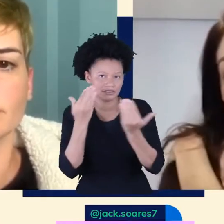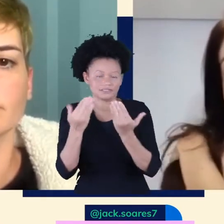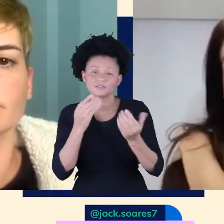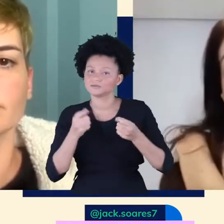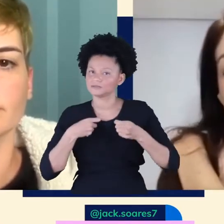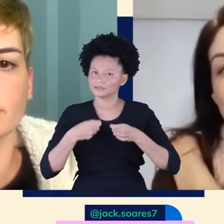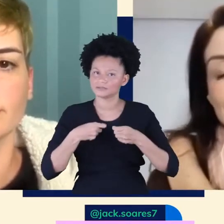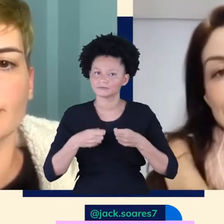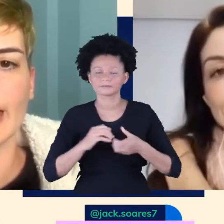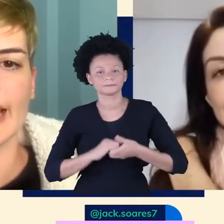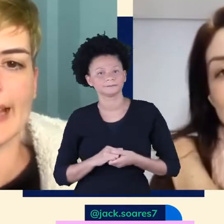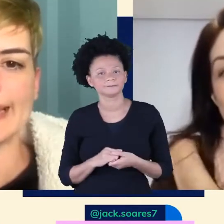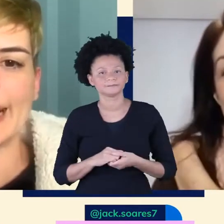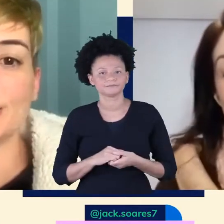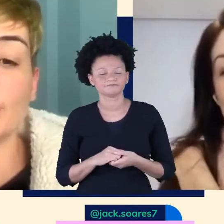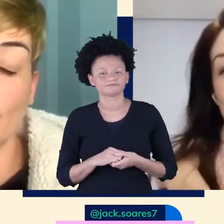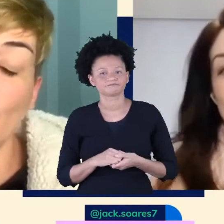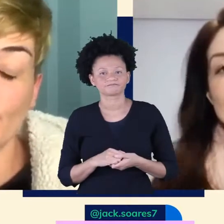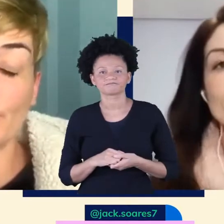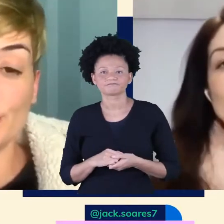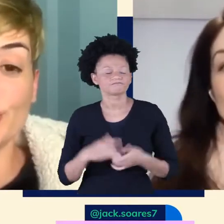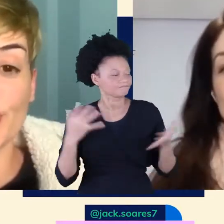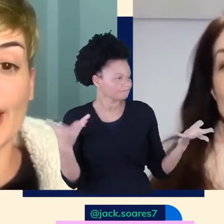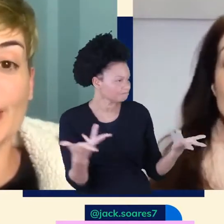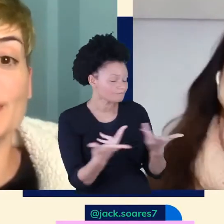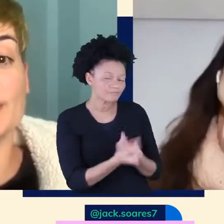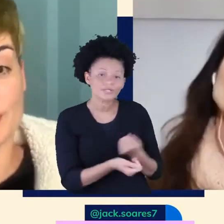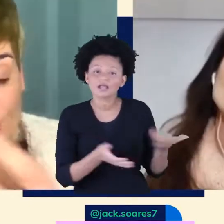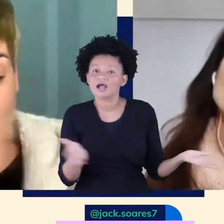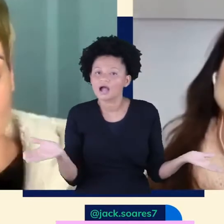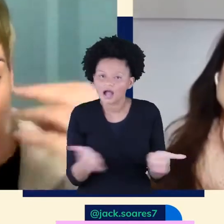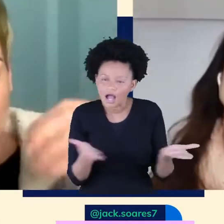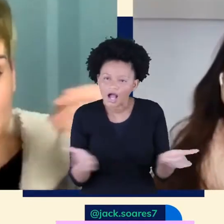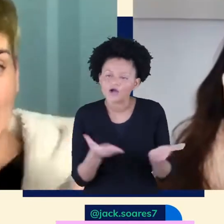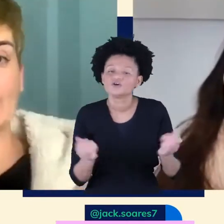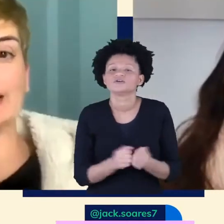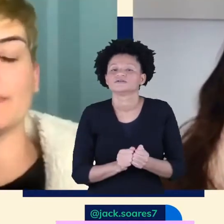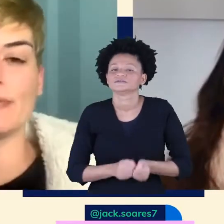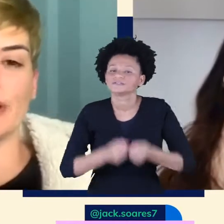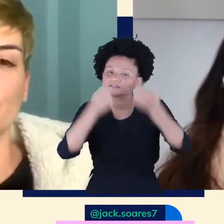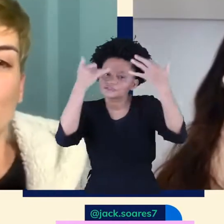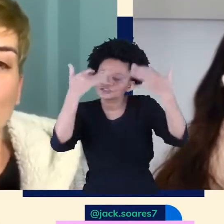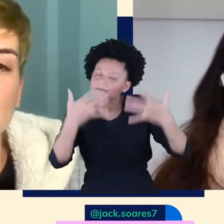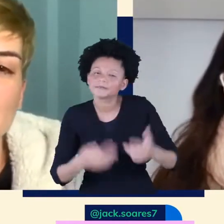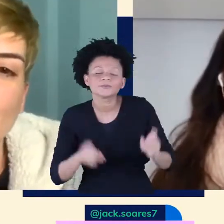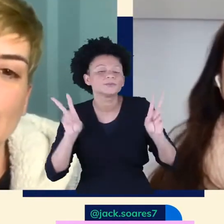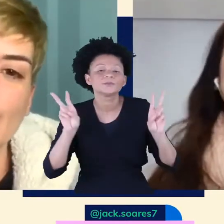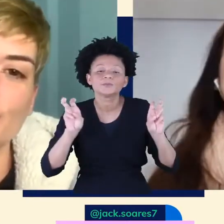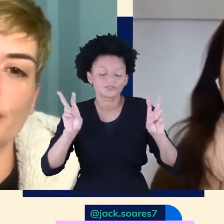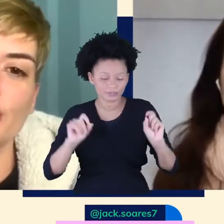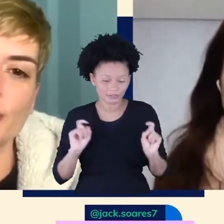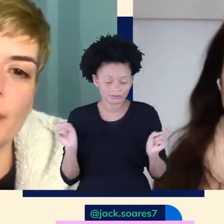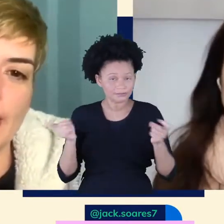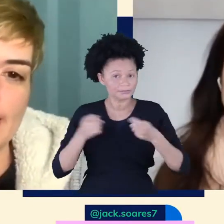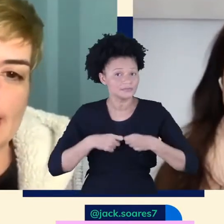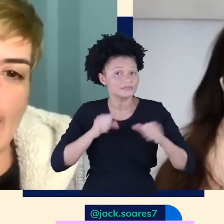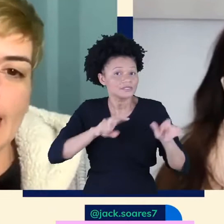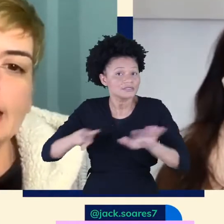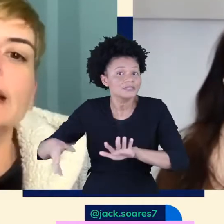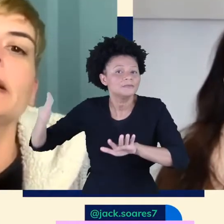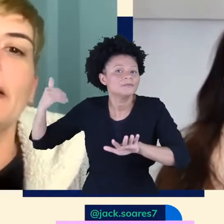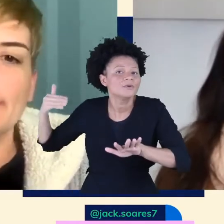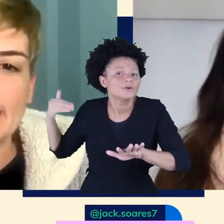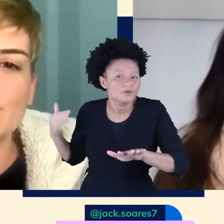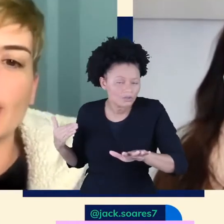chama. Excelente. Então, agora vamos falar, já deu uma pincelada aí também, falando um pouco da sexualidade infantil semana